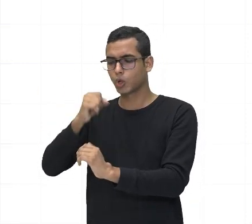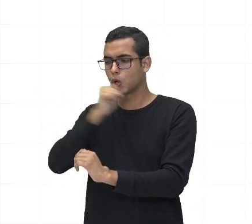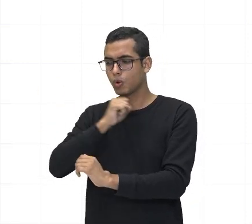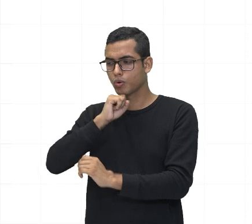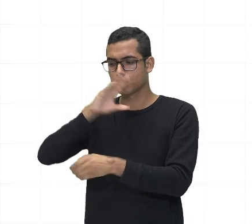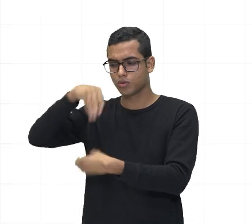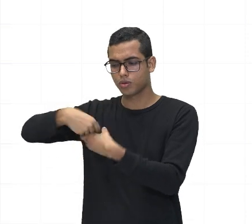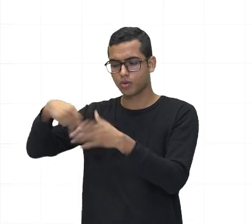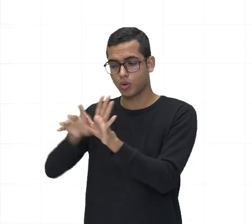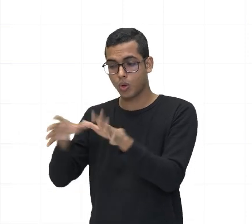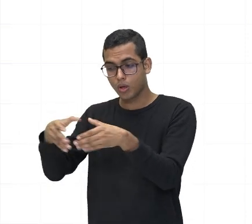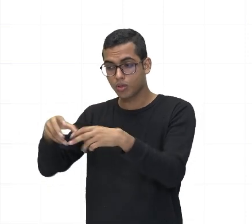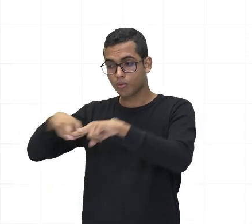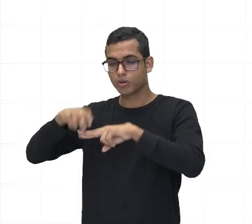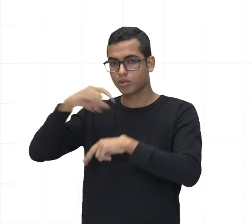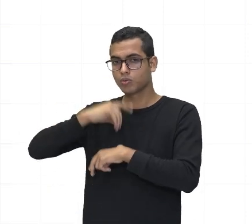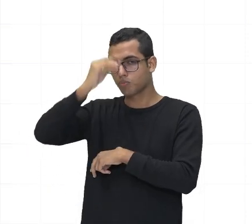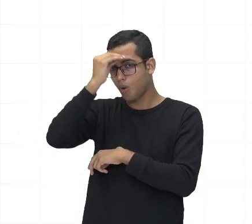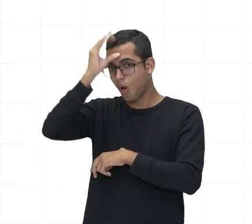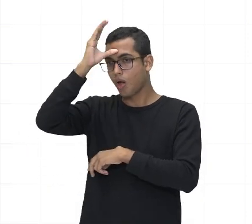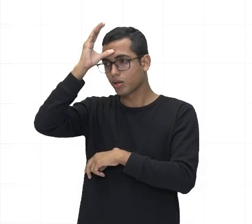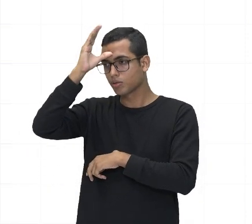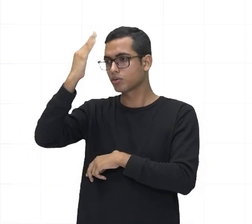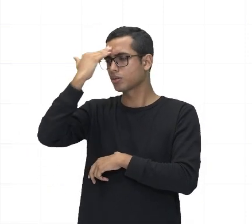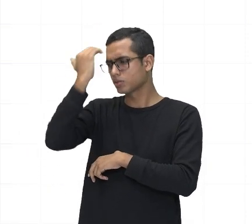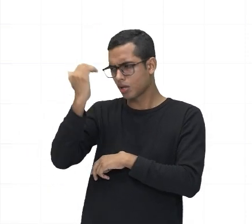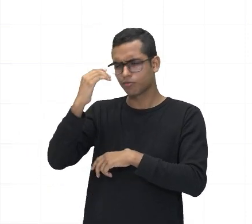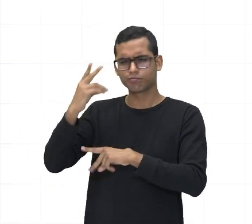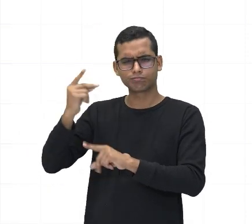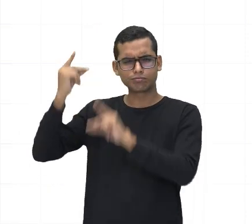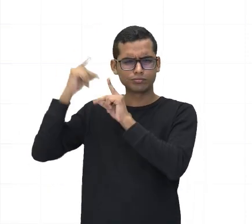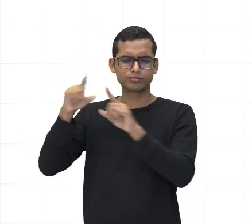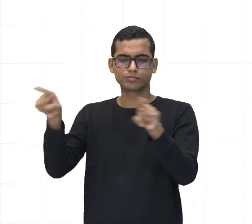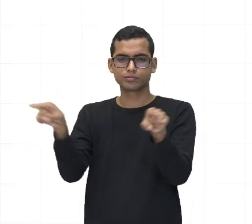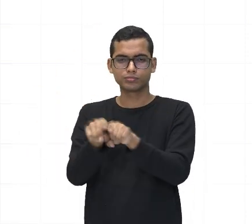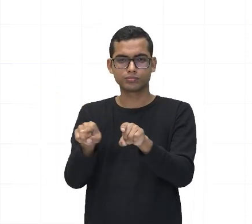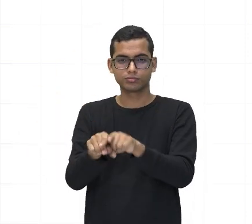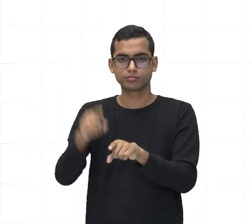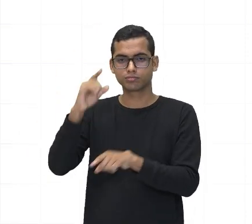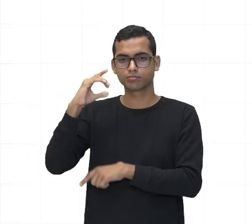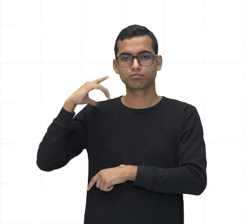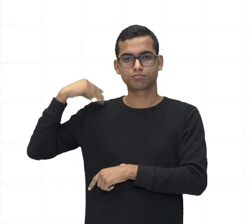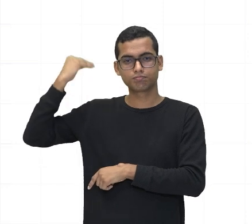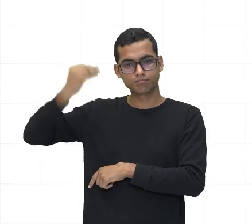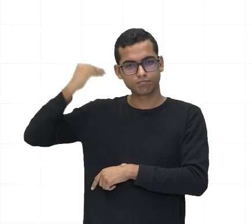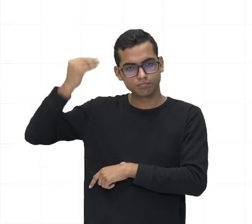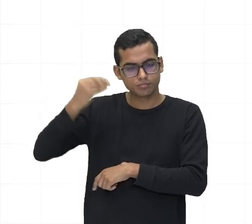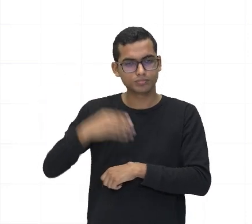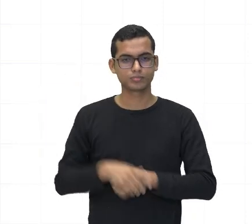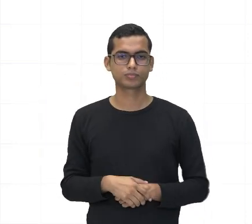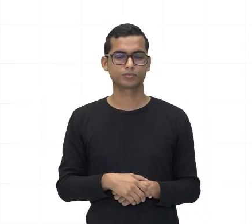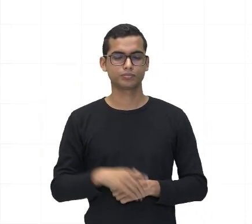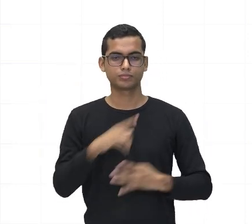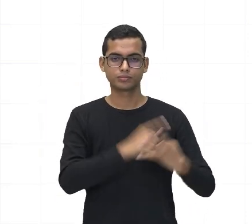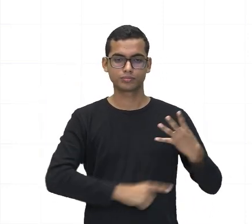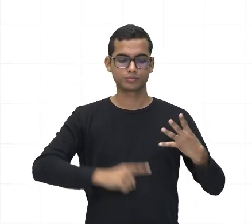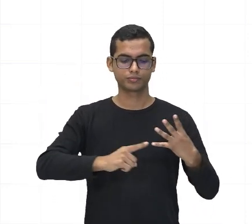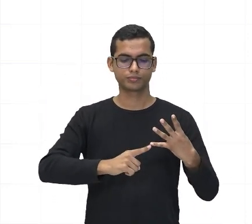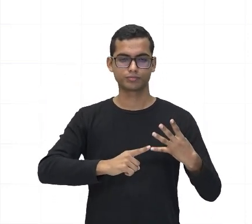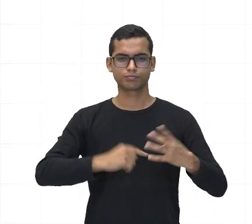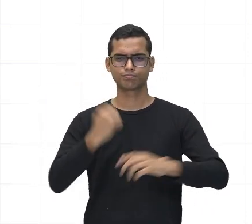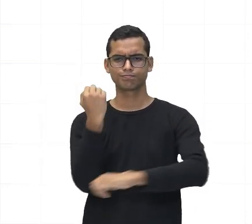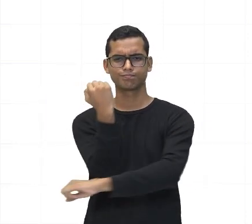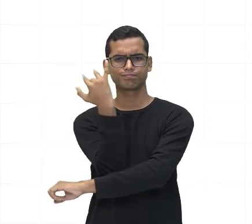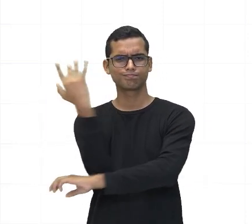povo. E por último, nós temos a floresta, ou meio ambiente. Essa dimensão, ela aproxima-se